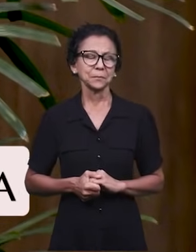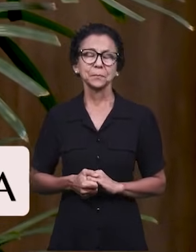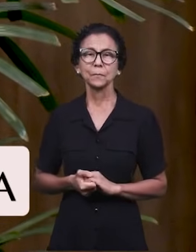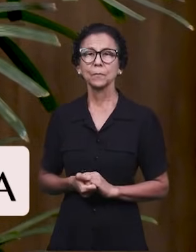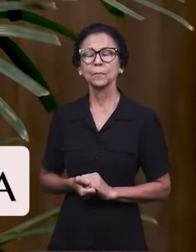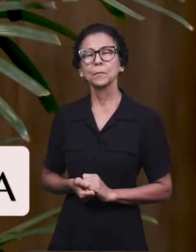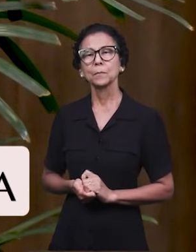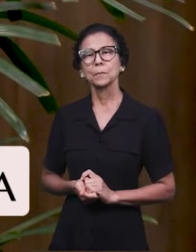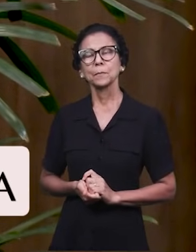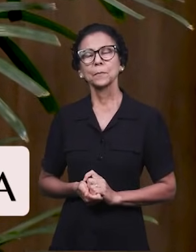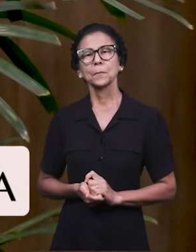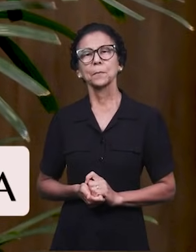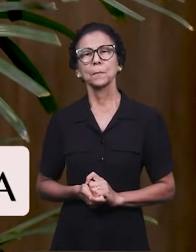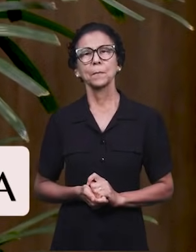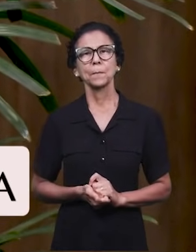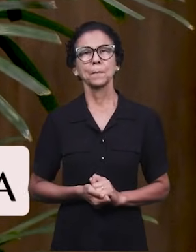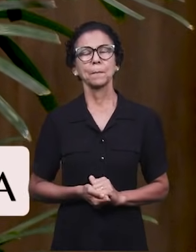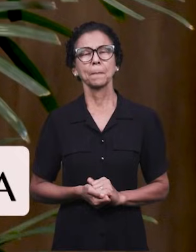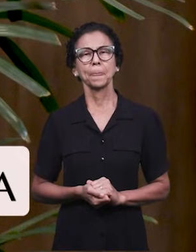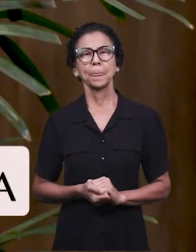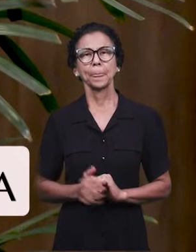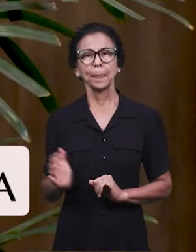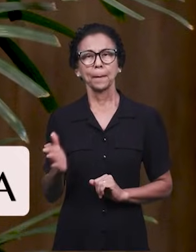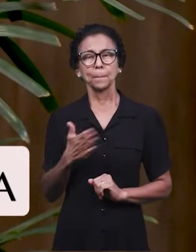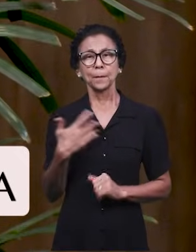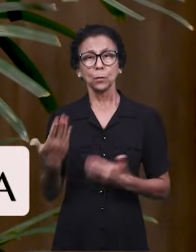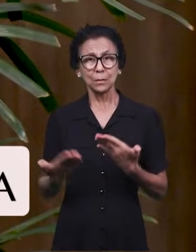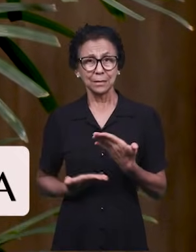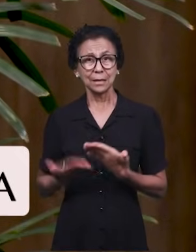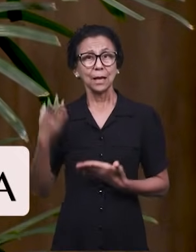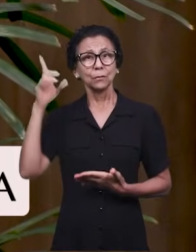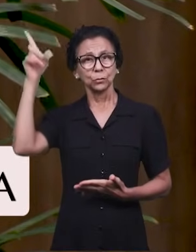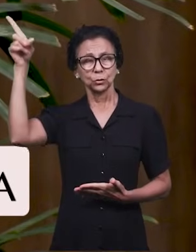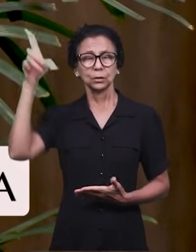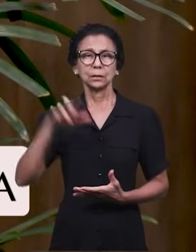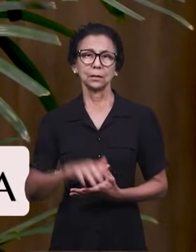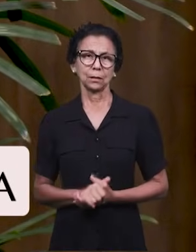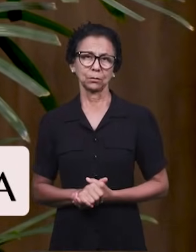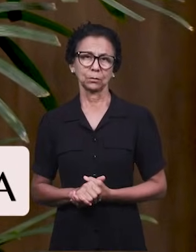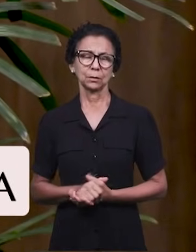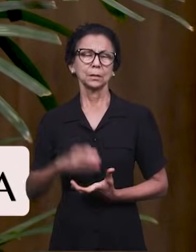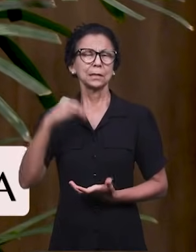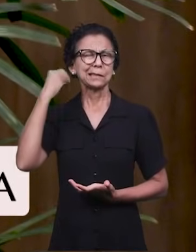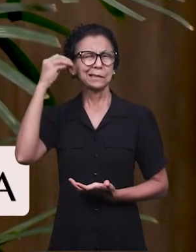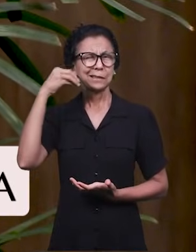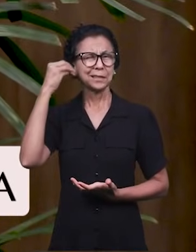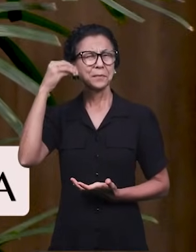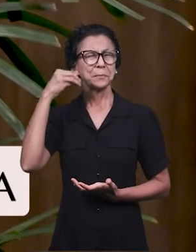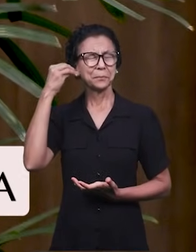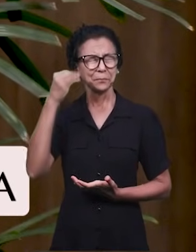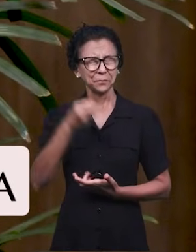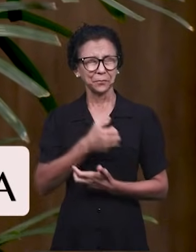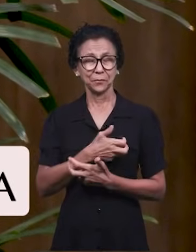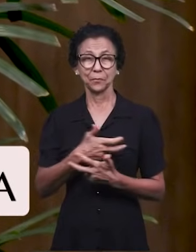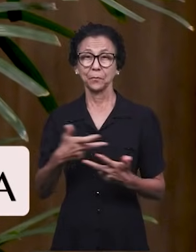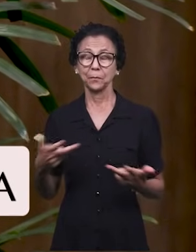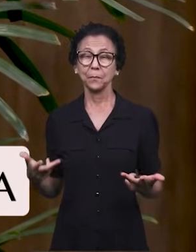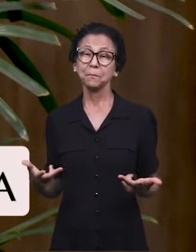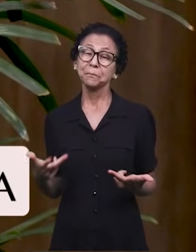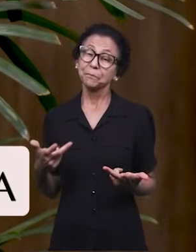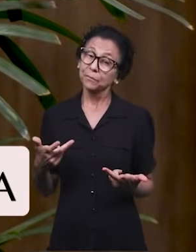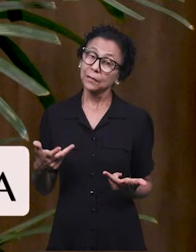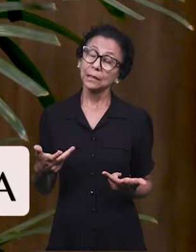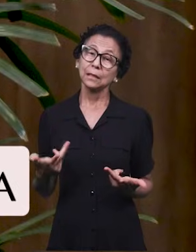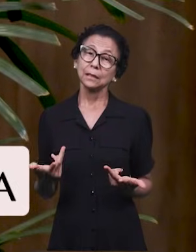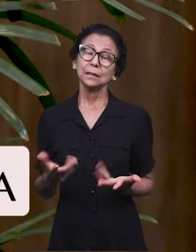na vida do servo de Deus, nós temos muitas experiências e muitas vezes essas